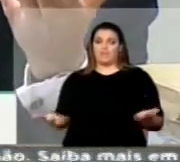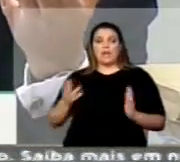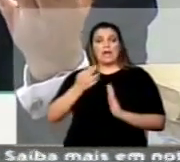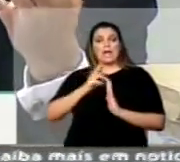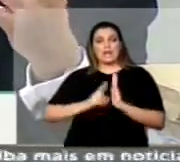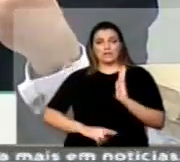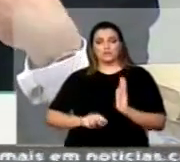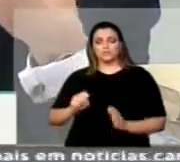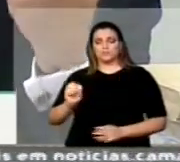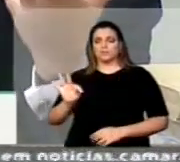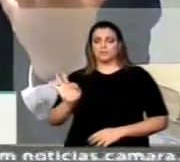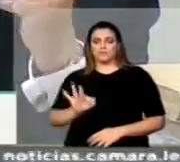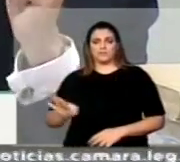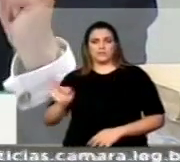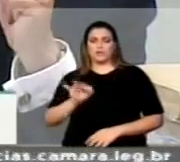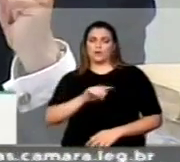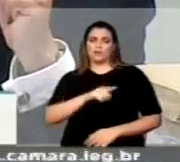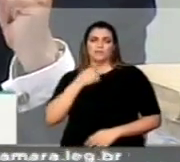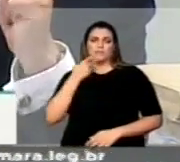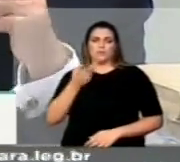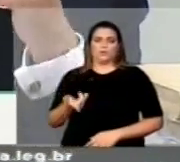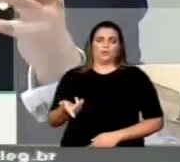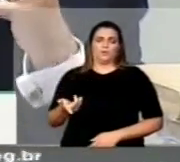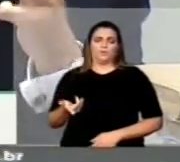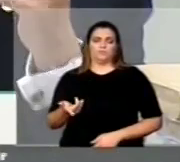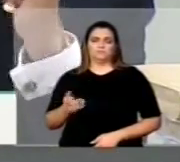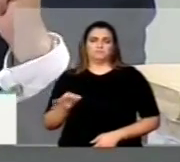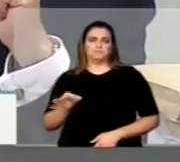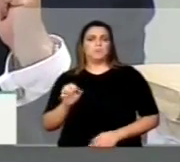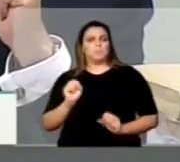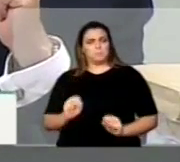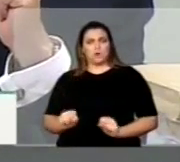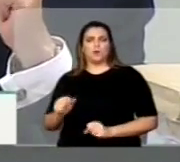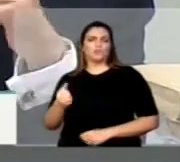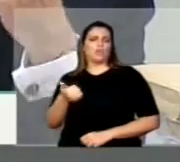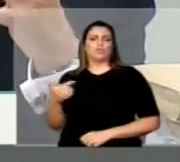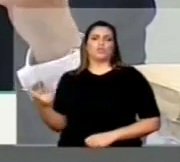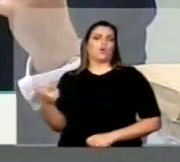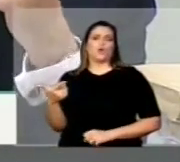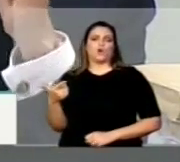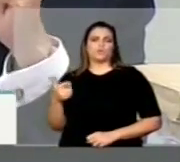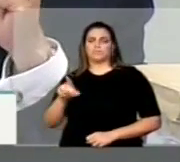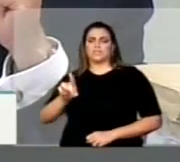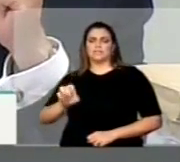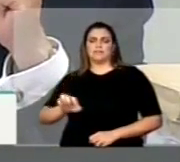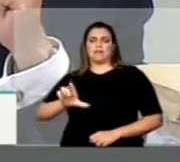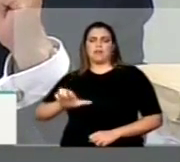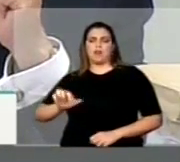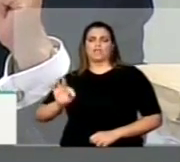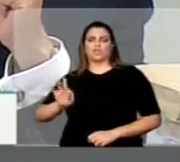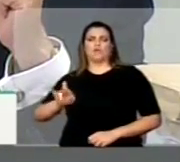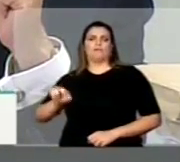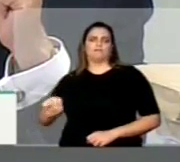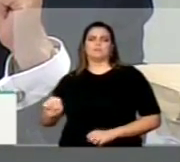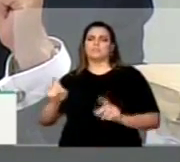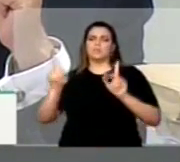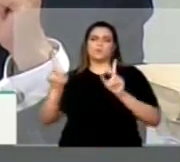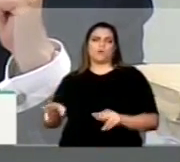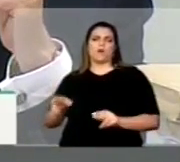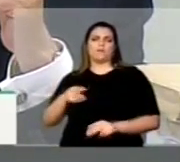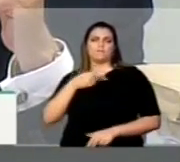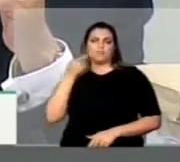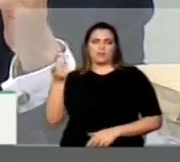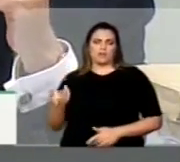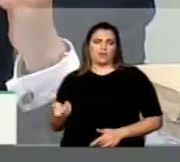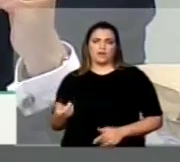ouvi assertivas dele, pode ter 12 delatores. E por coincidência ou não, todos os delatores que porventura vieram falar,